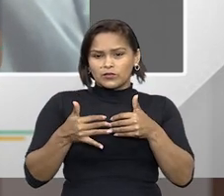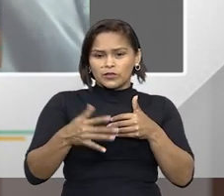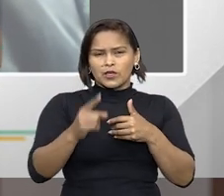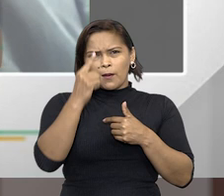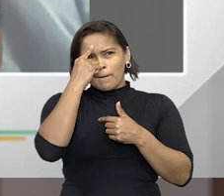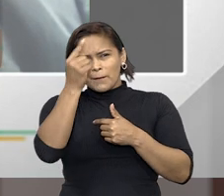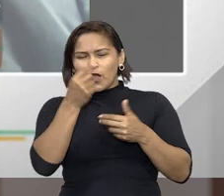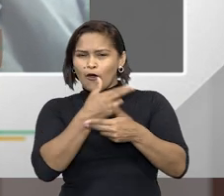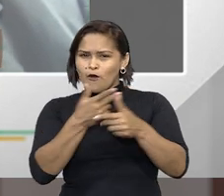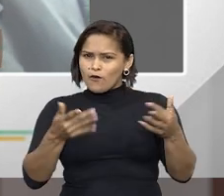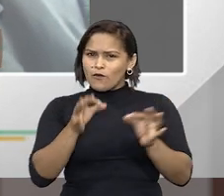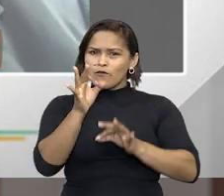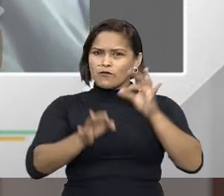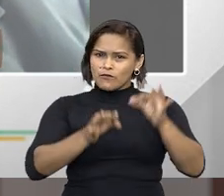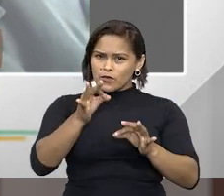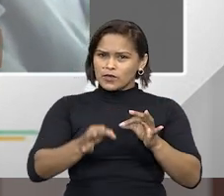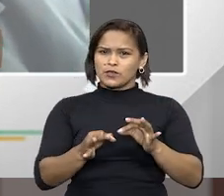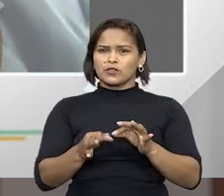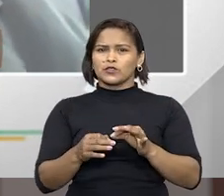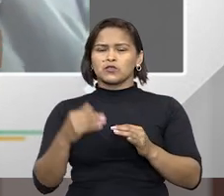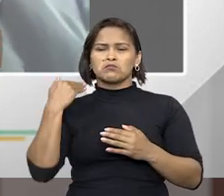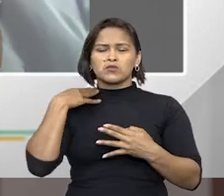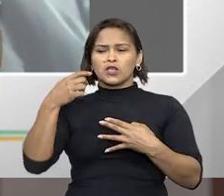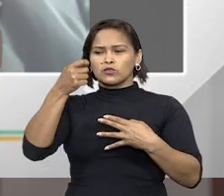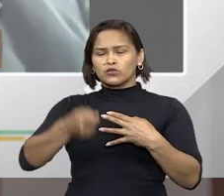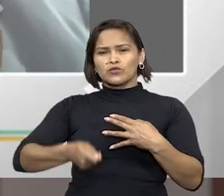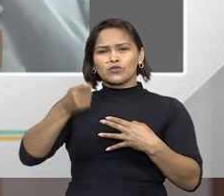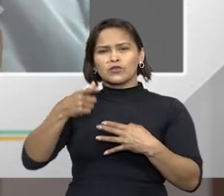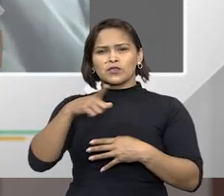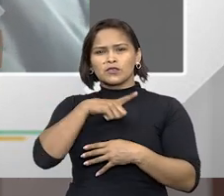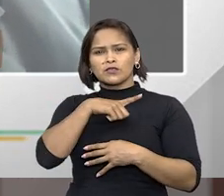juristas, deveria ser estendido